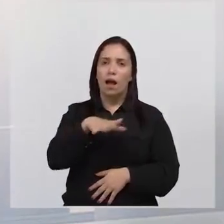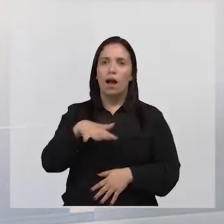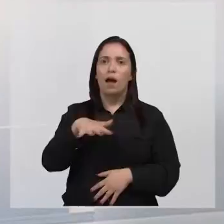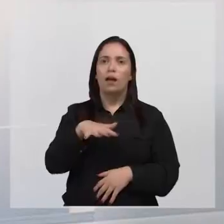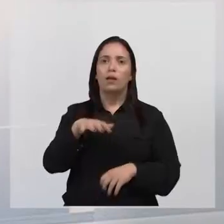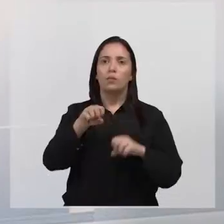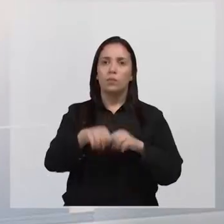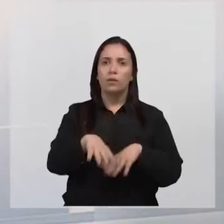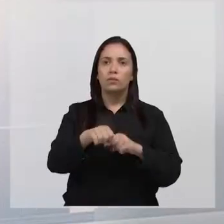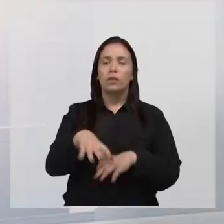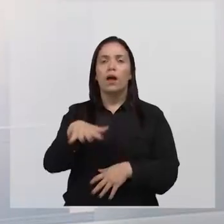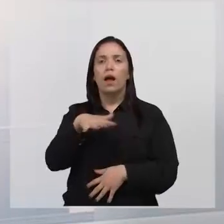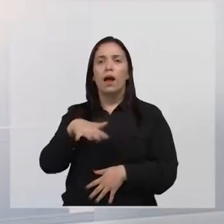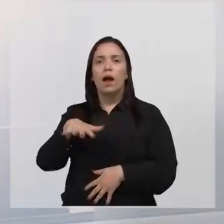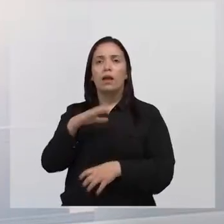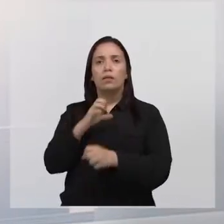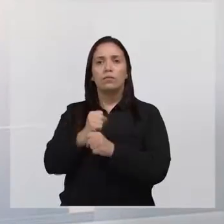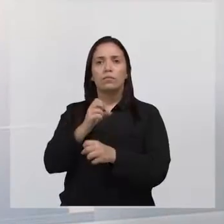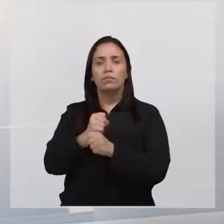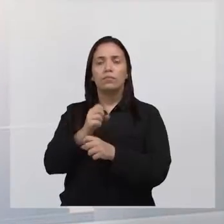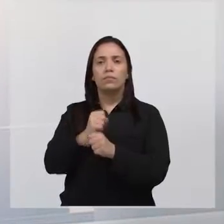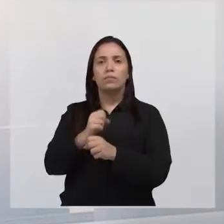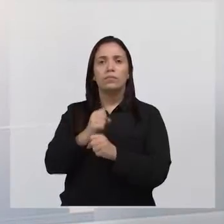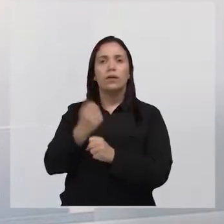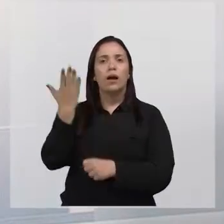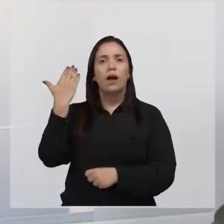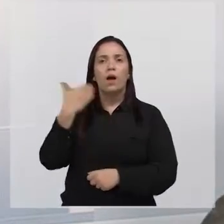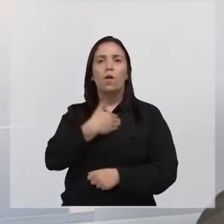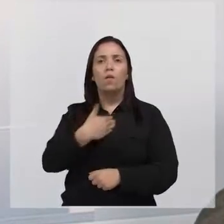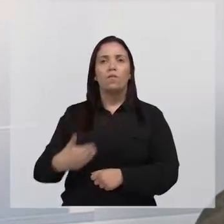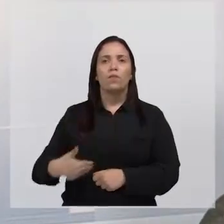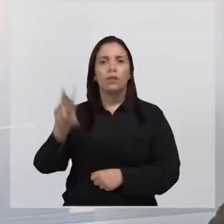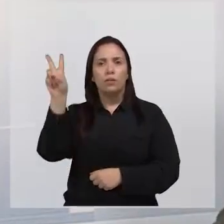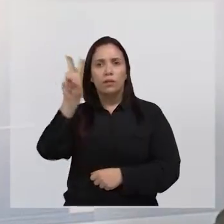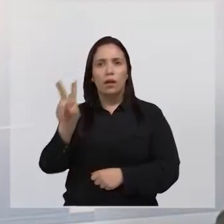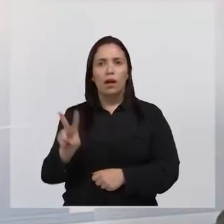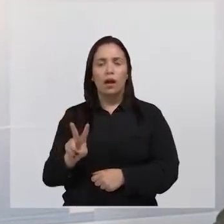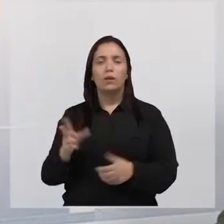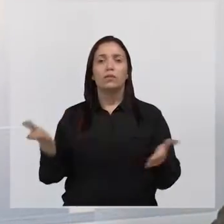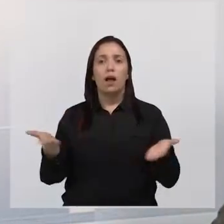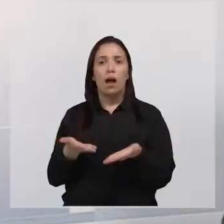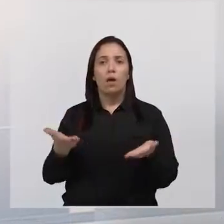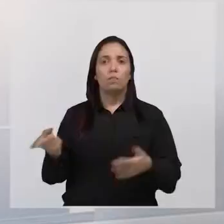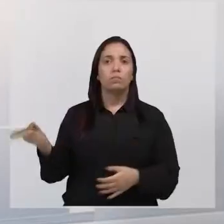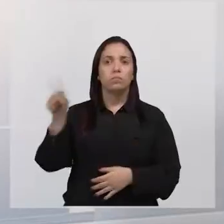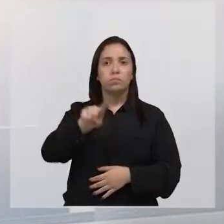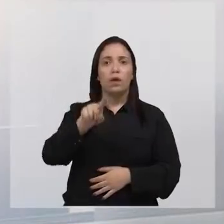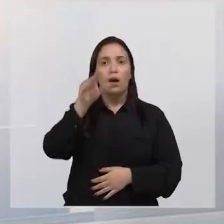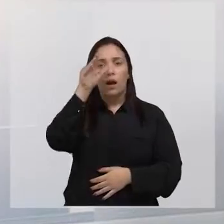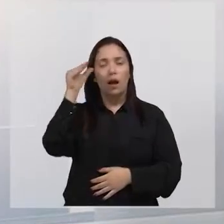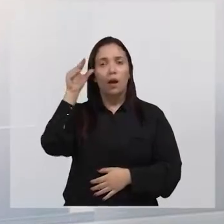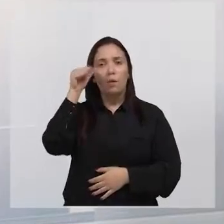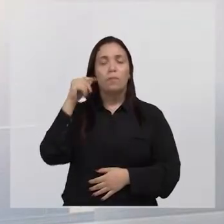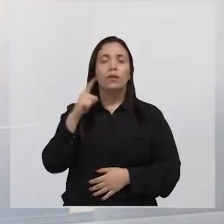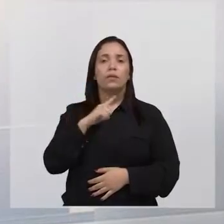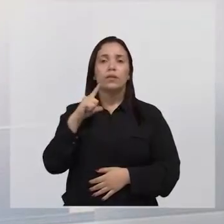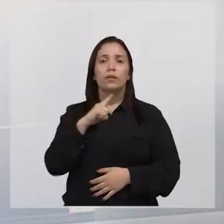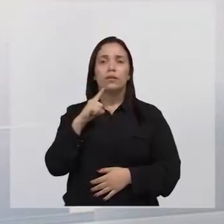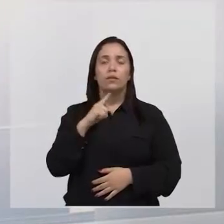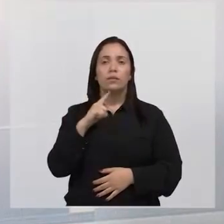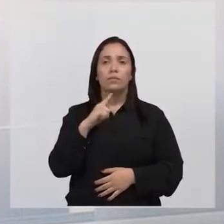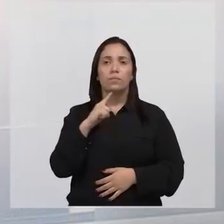de educação. Desde o primeiro governo Tasso até agora Camilo, se seguiu pessoas